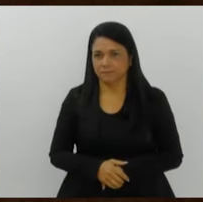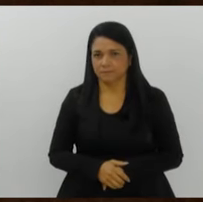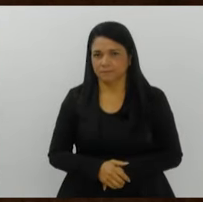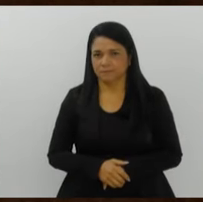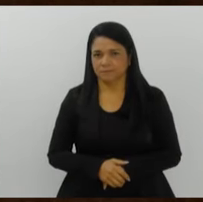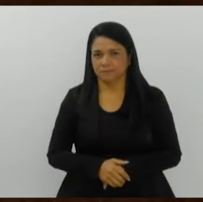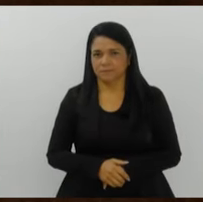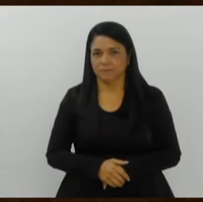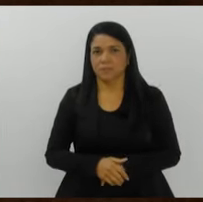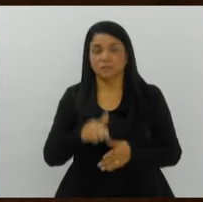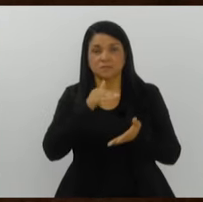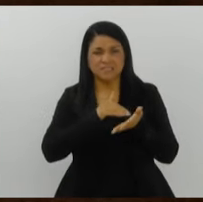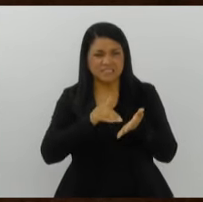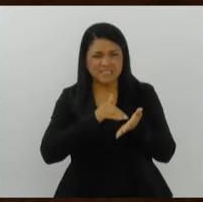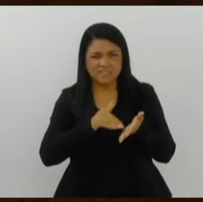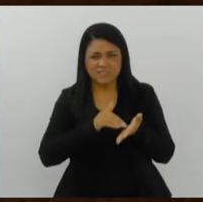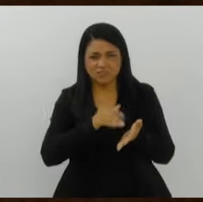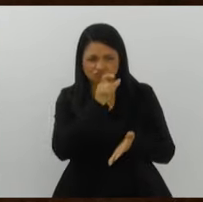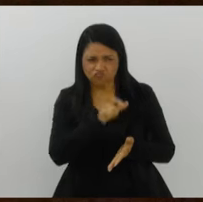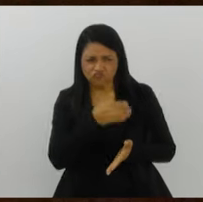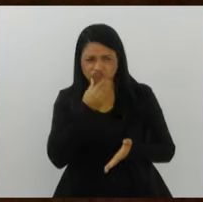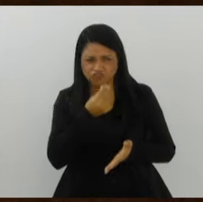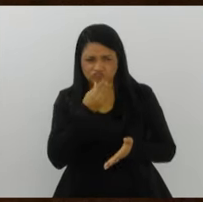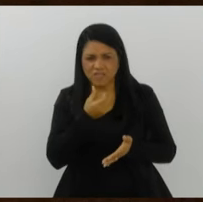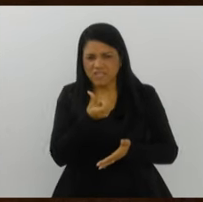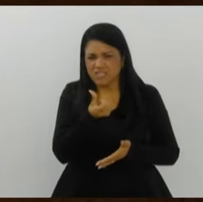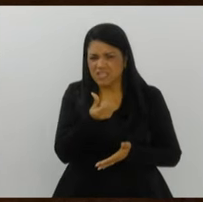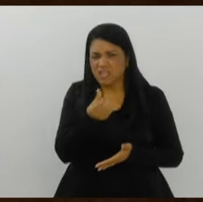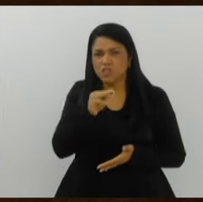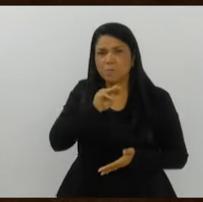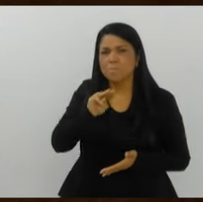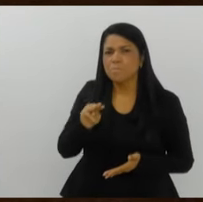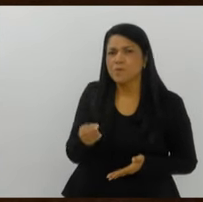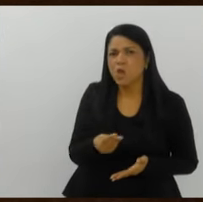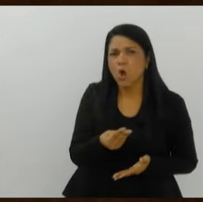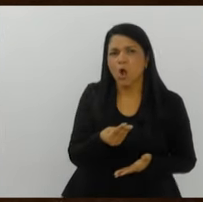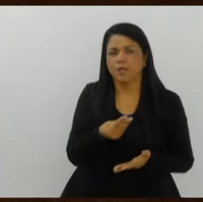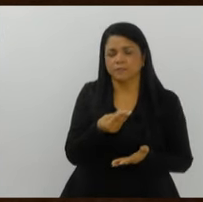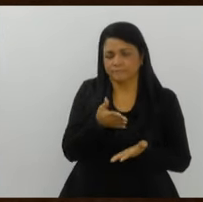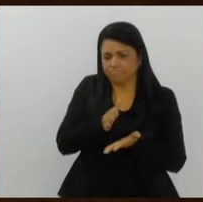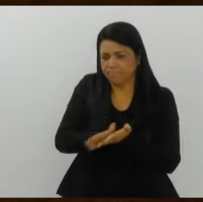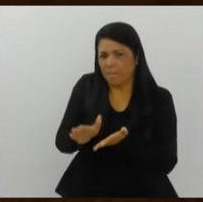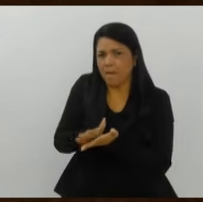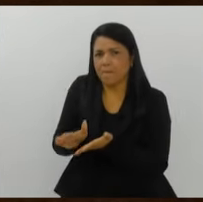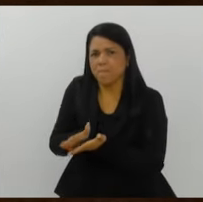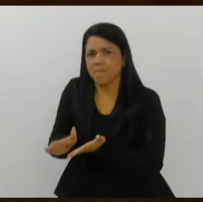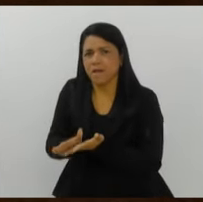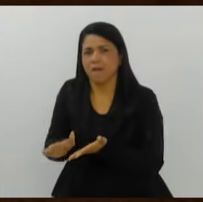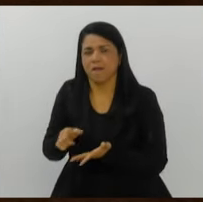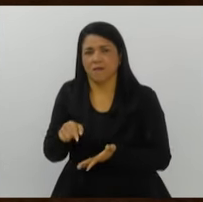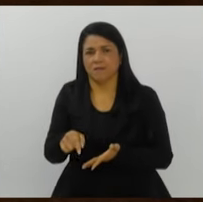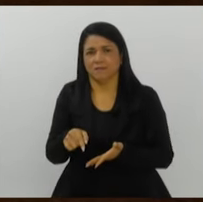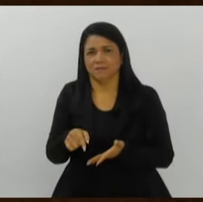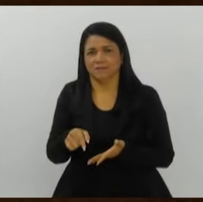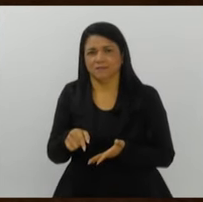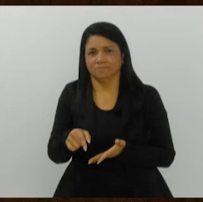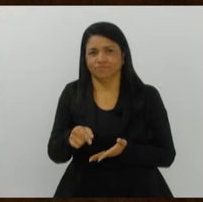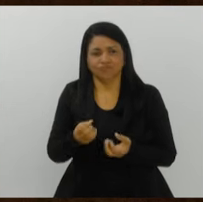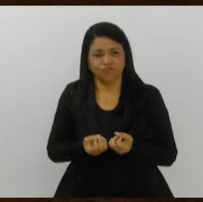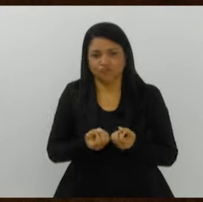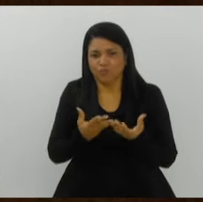Um secretário que gastou mais de 6 milhões de reais do dinheiro do contribuinte niteroense. Tablets não